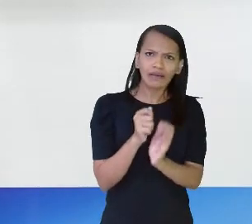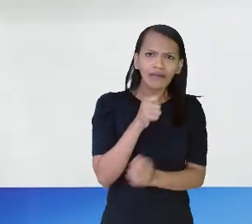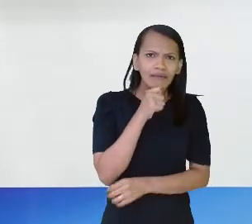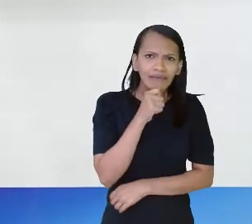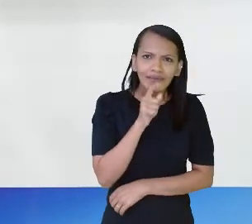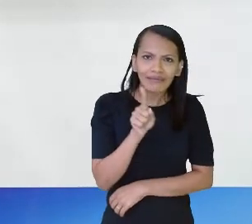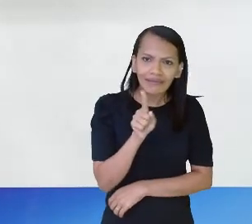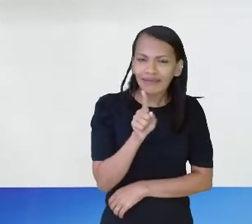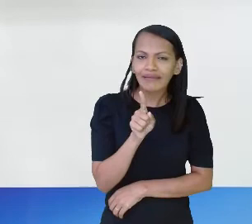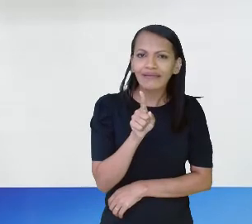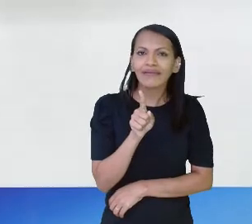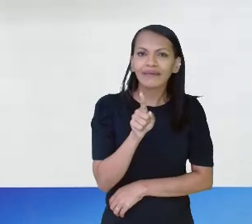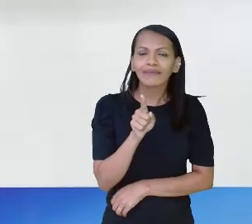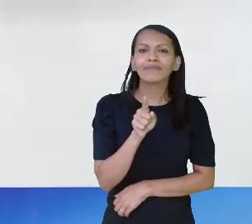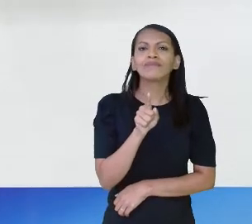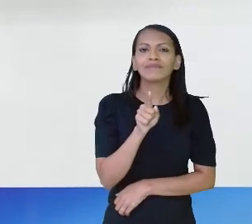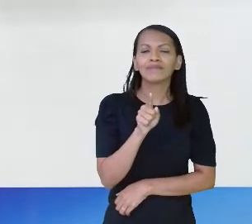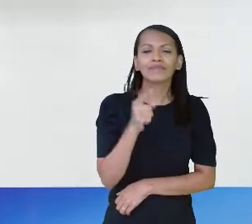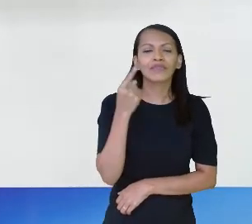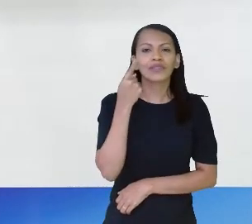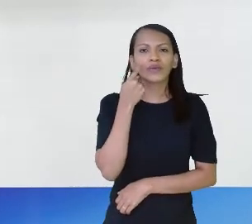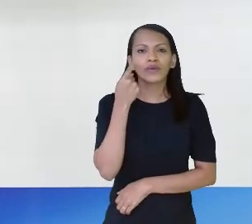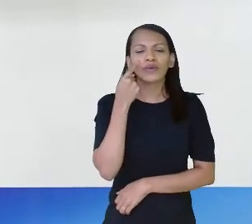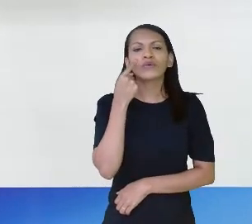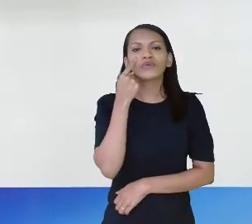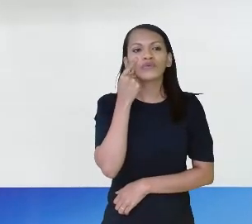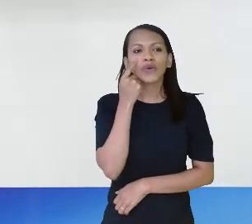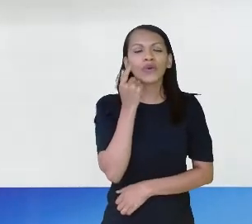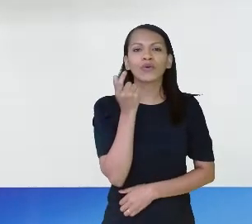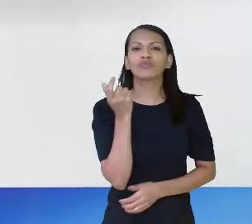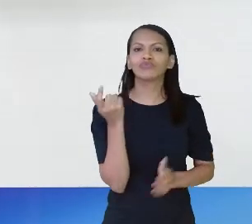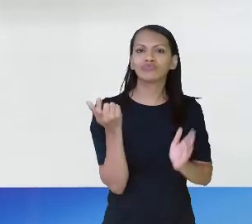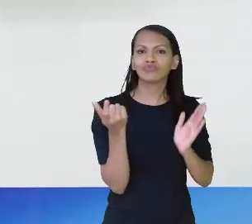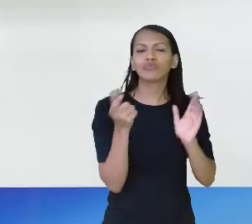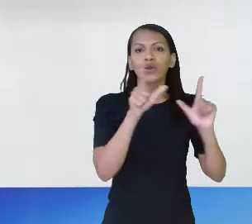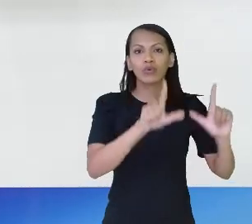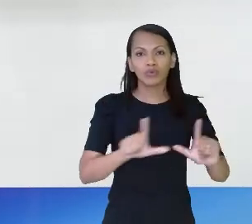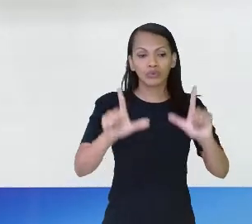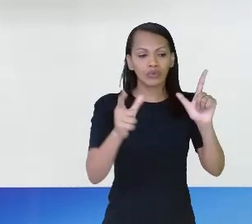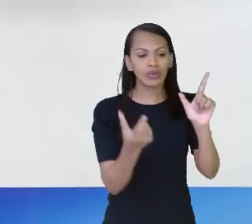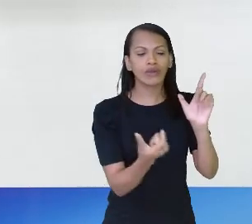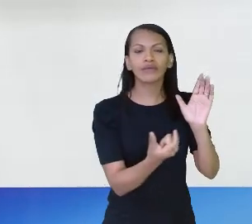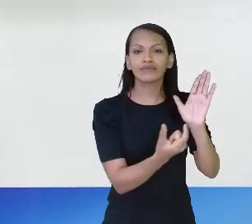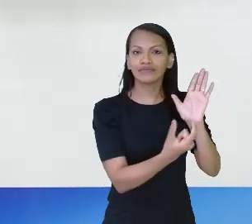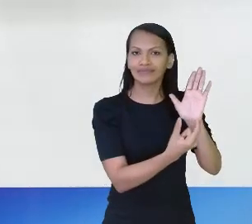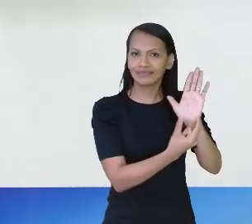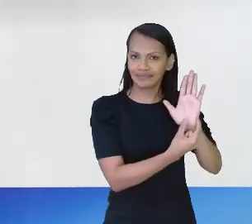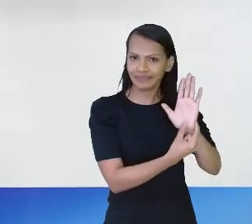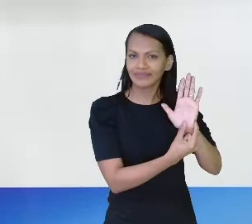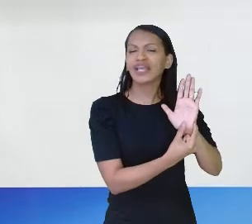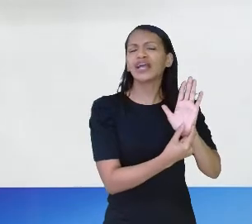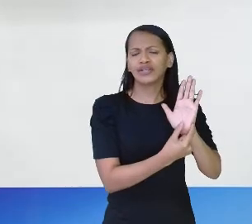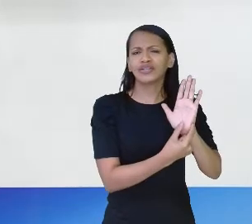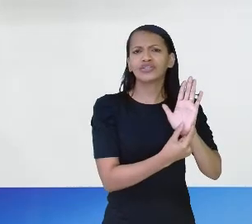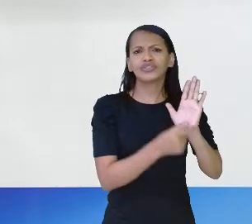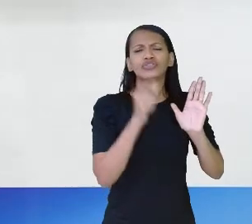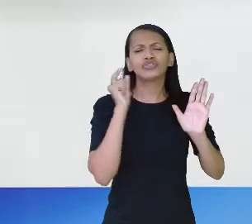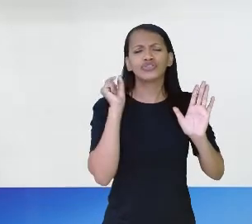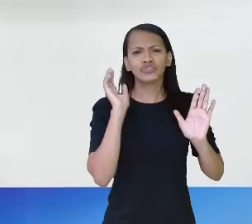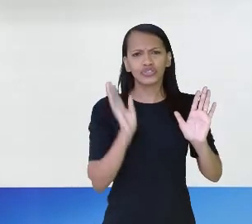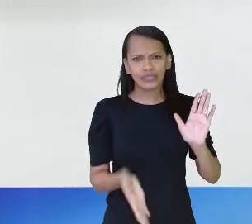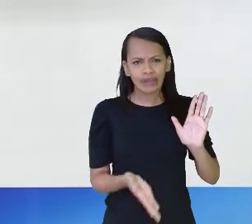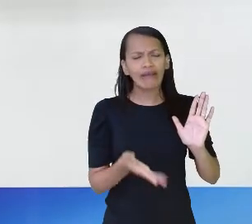não? Acessa o QR Code que vai aparecer na sua telinha. Já começa a interagir